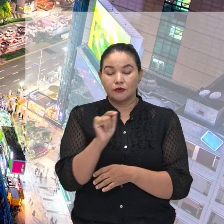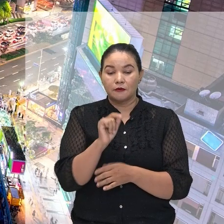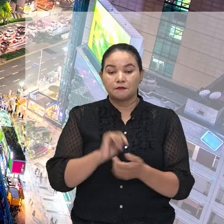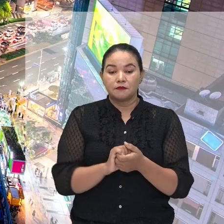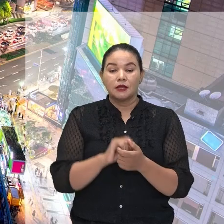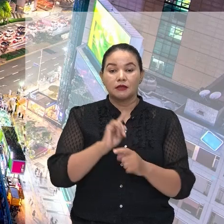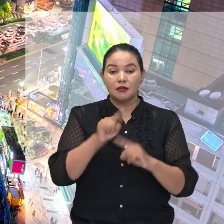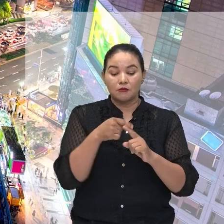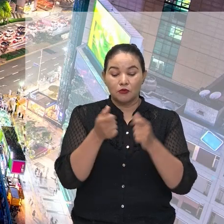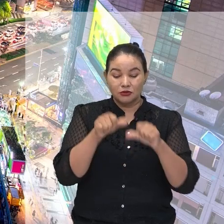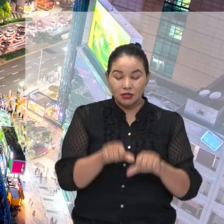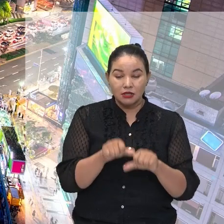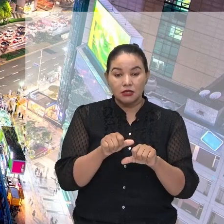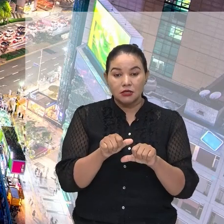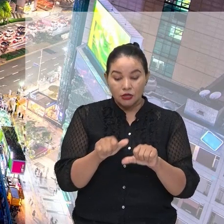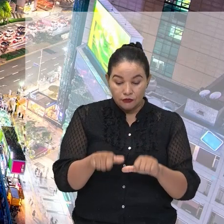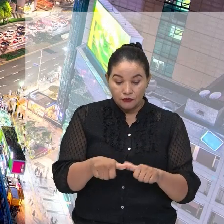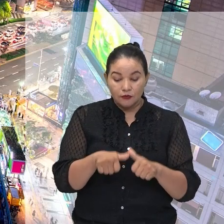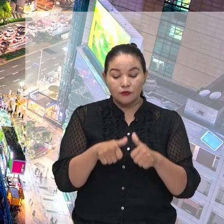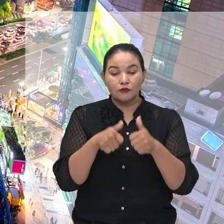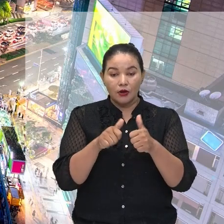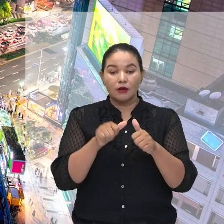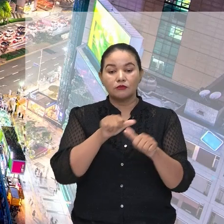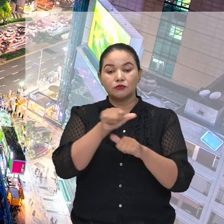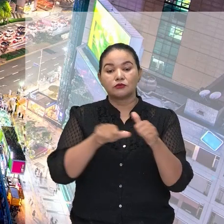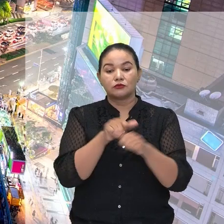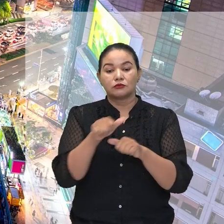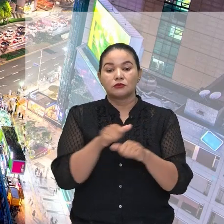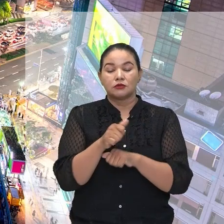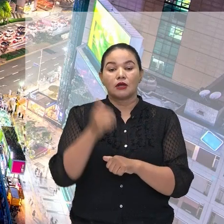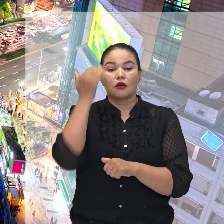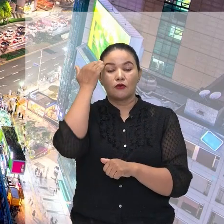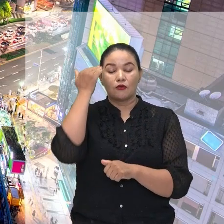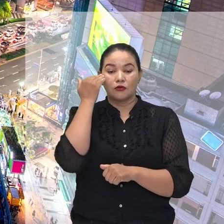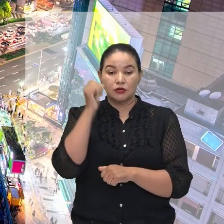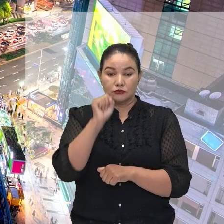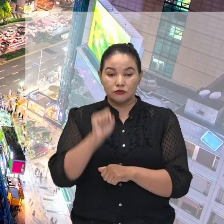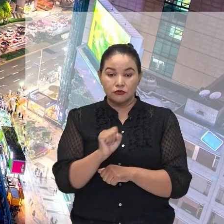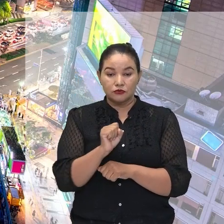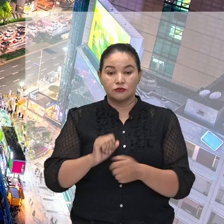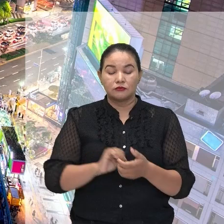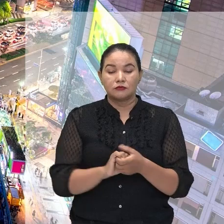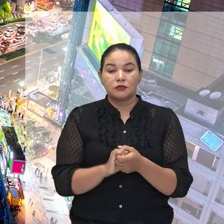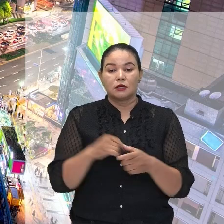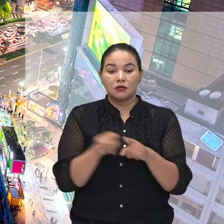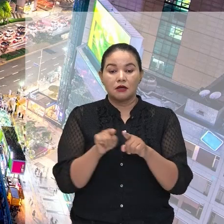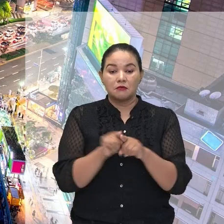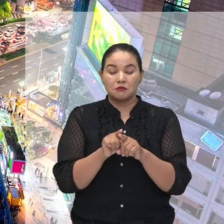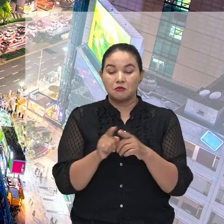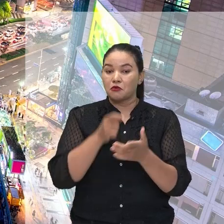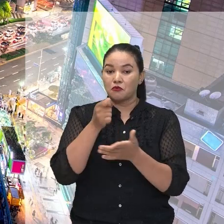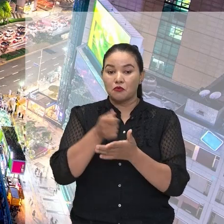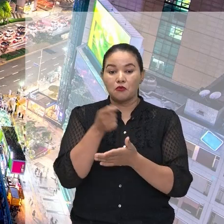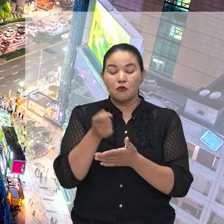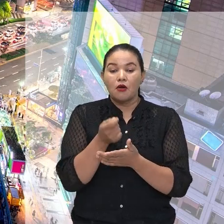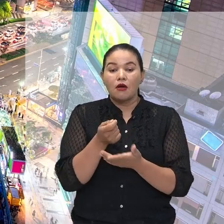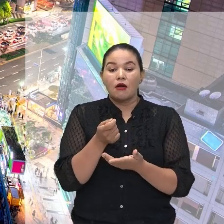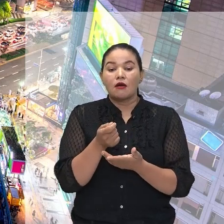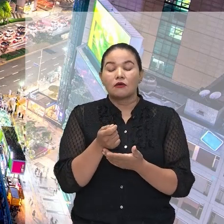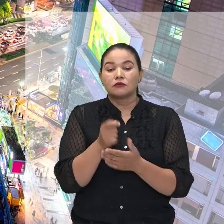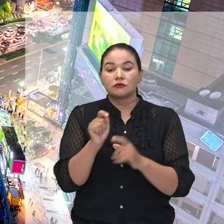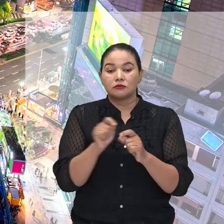né, começam a dar resultados para a Coreia do Sul, né, apesar ali do alto custo social, porque